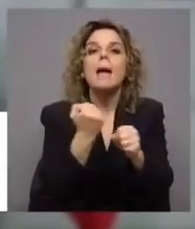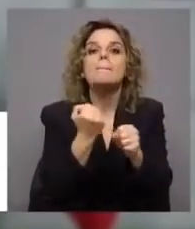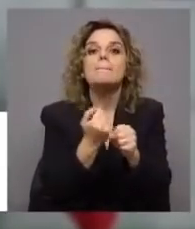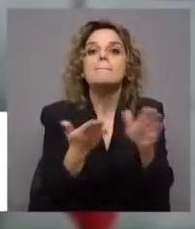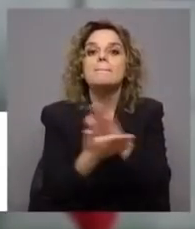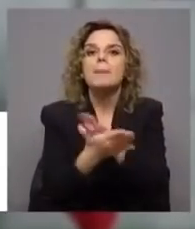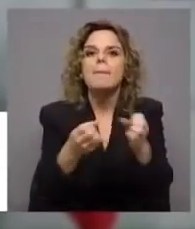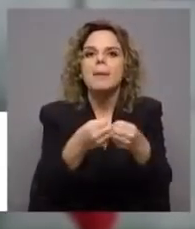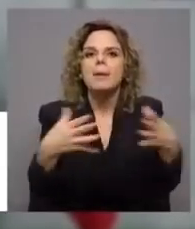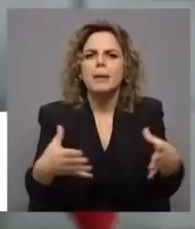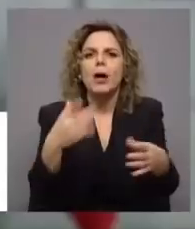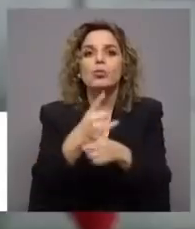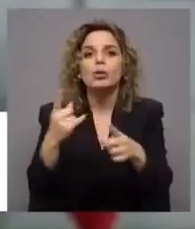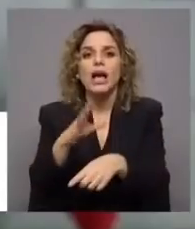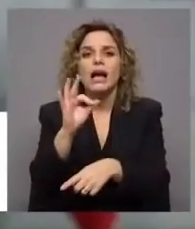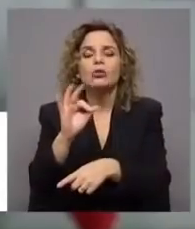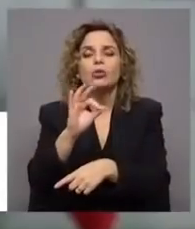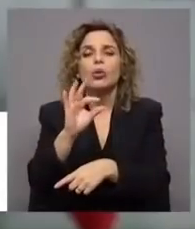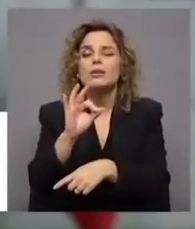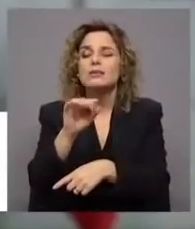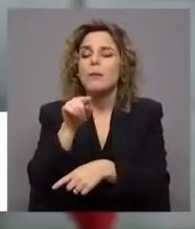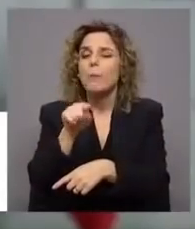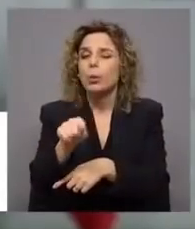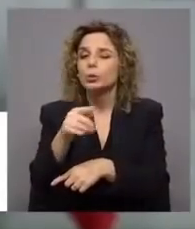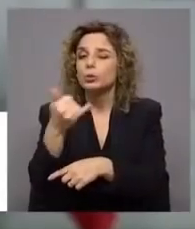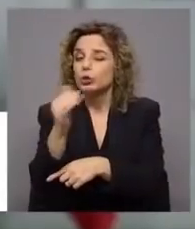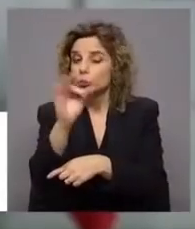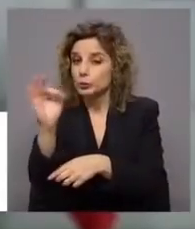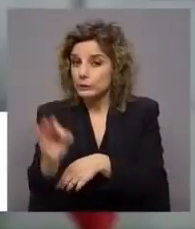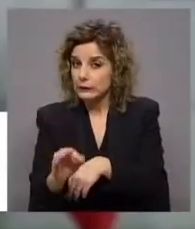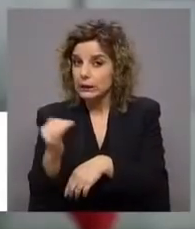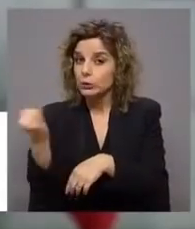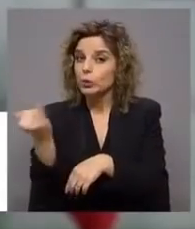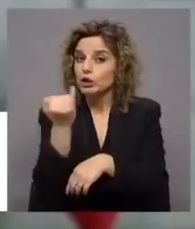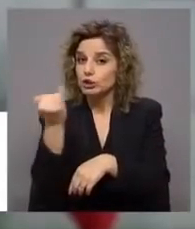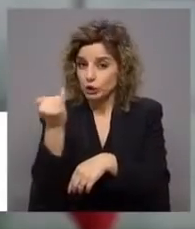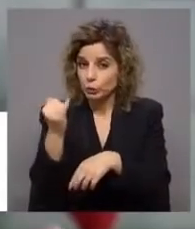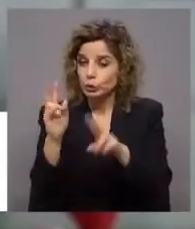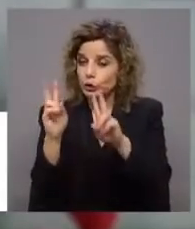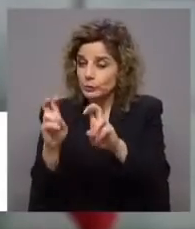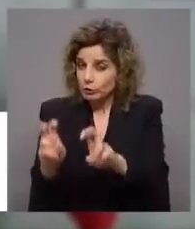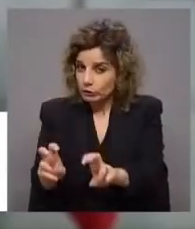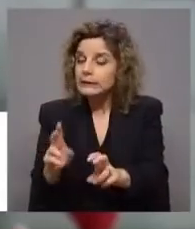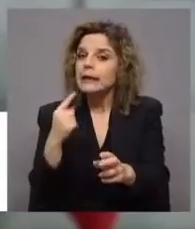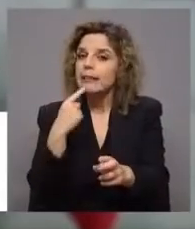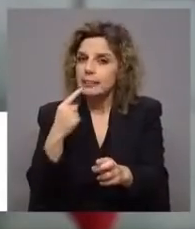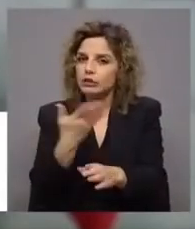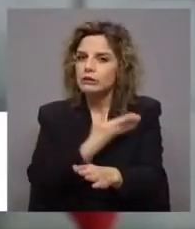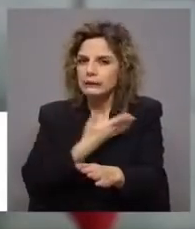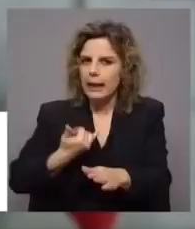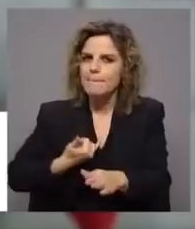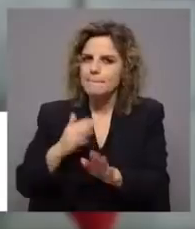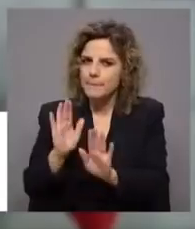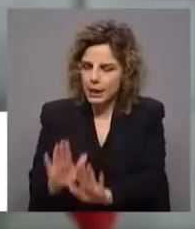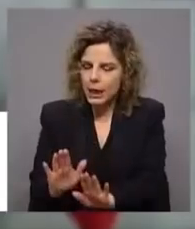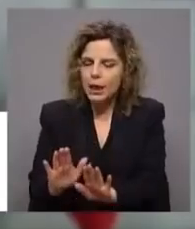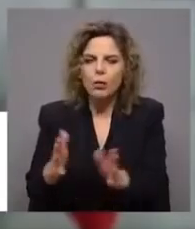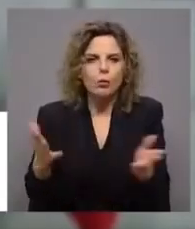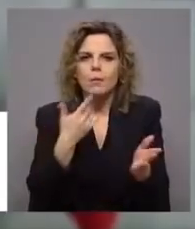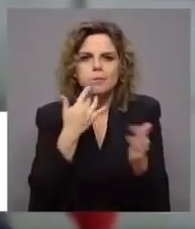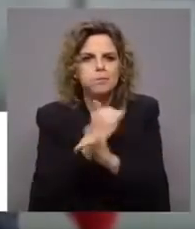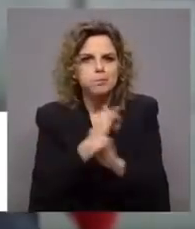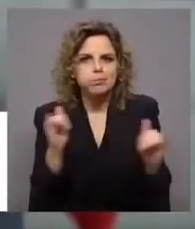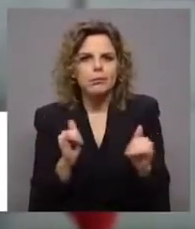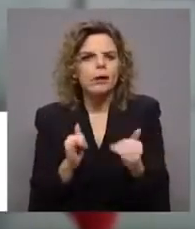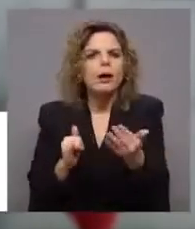de 14,2% anunciado pelo Instituto de Pesquisa desse país, e é praticamente impossível